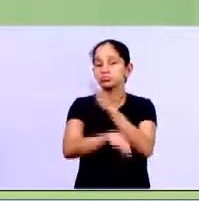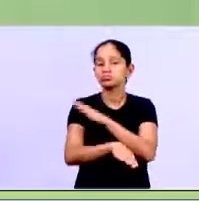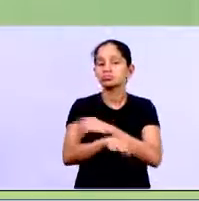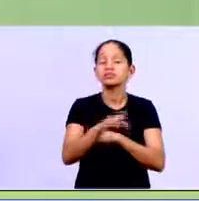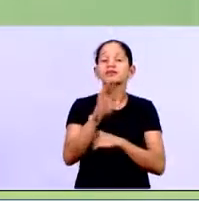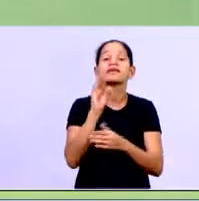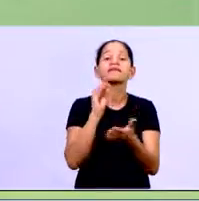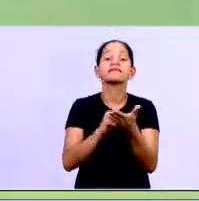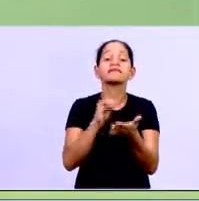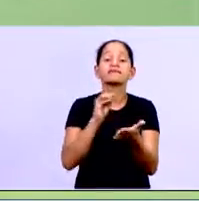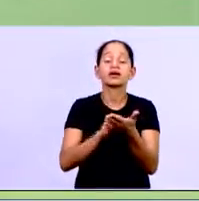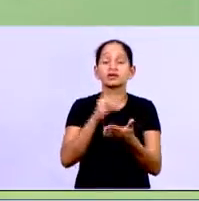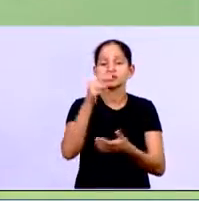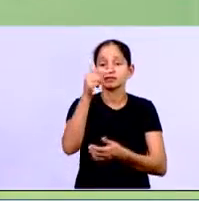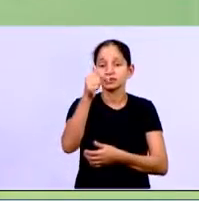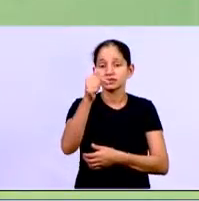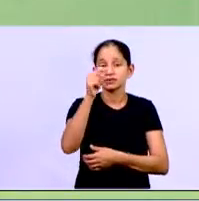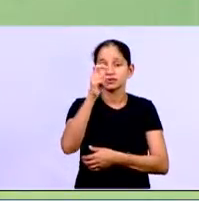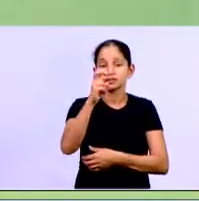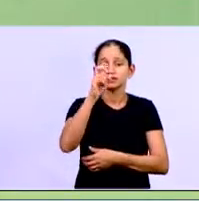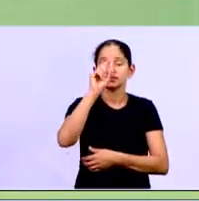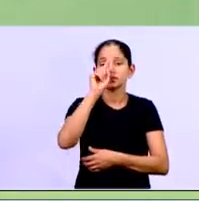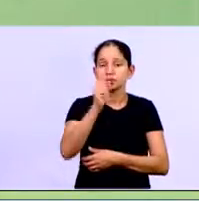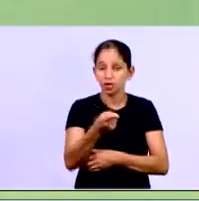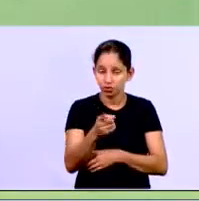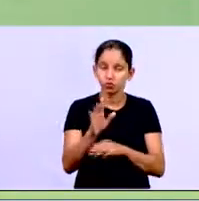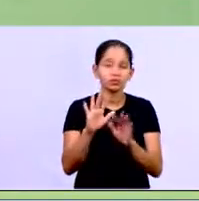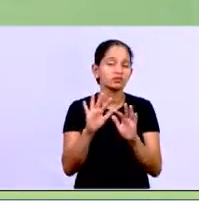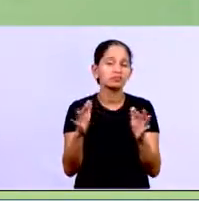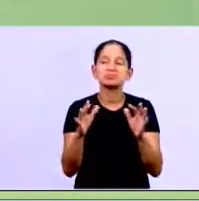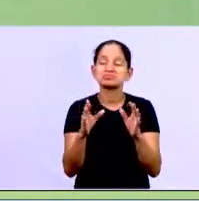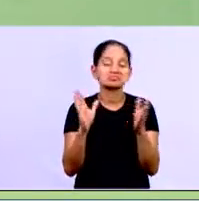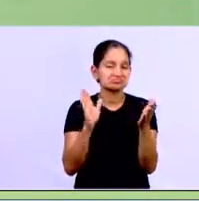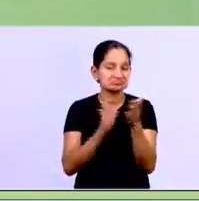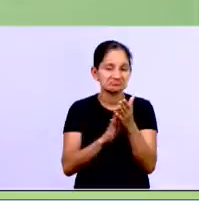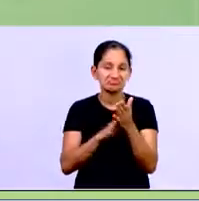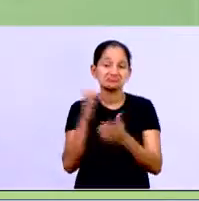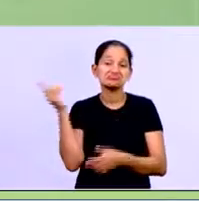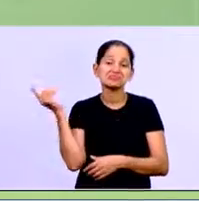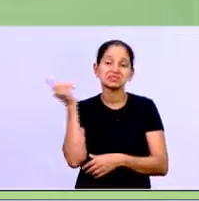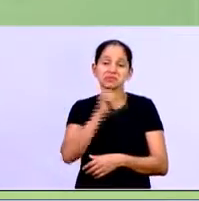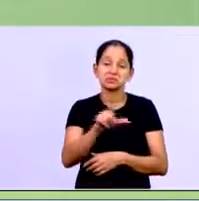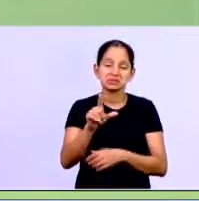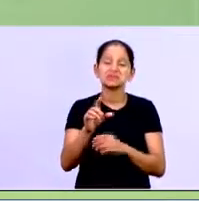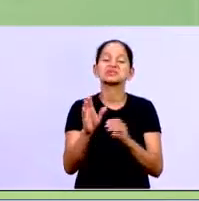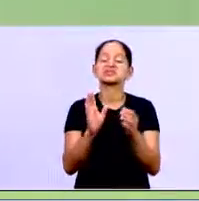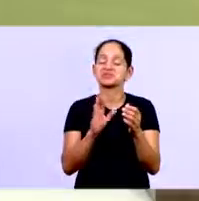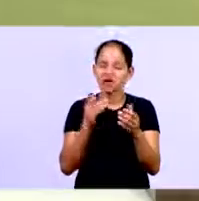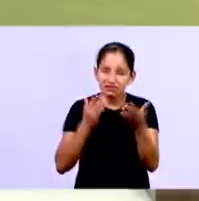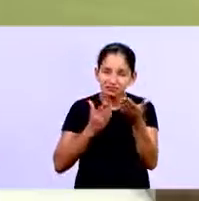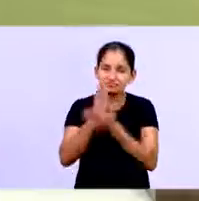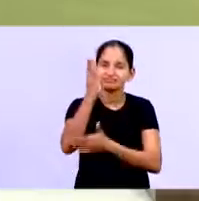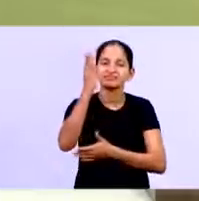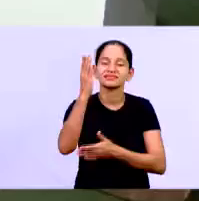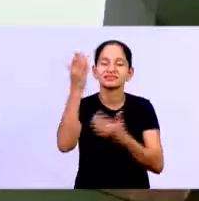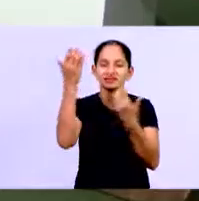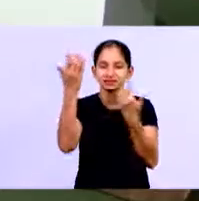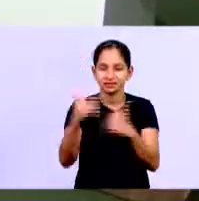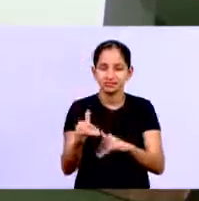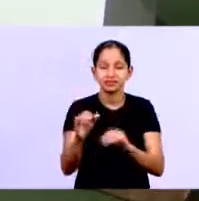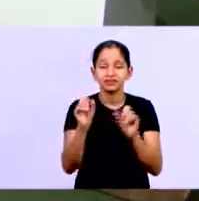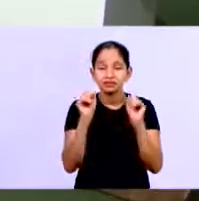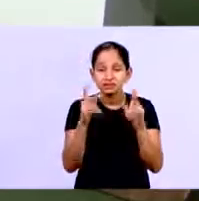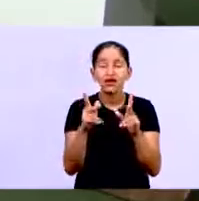75 mil. Essa aqui é para o nosso aluno bombar na nossa prova final. Exatamente, essa ele vai gabaritar na prova. Tranquilo. É